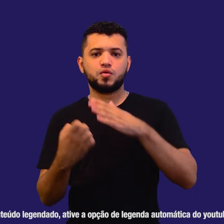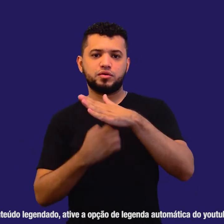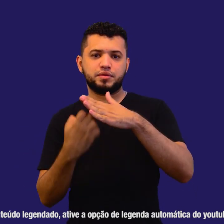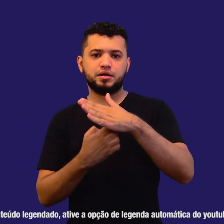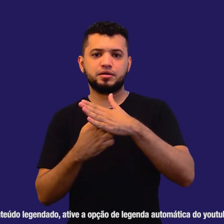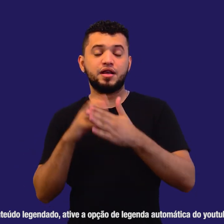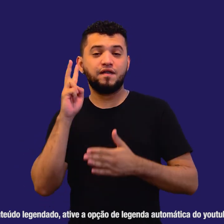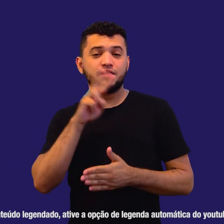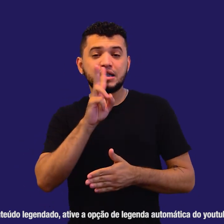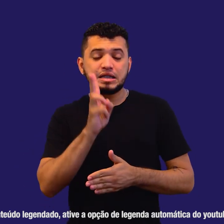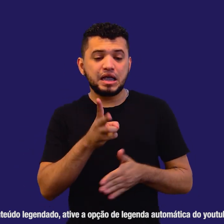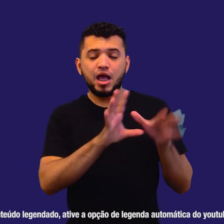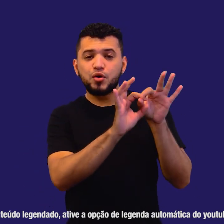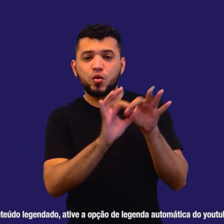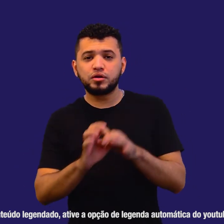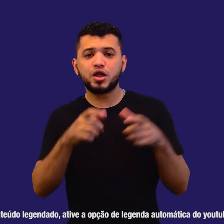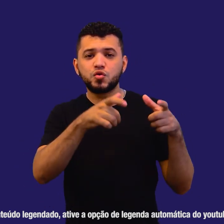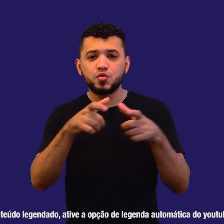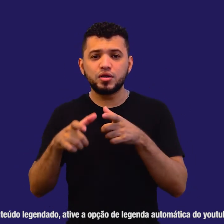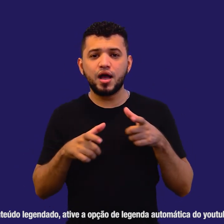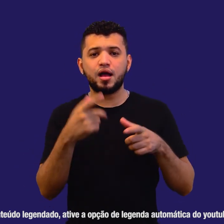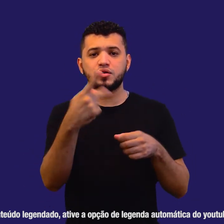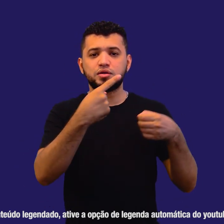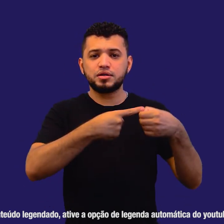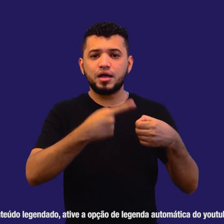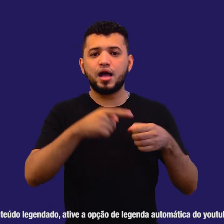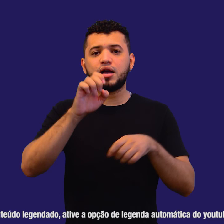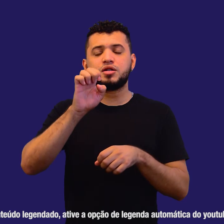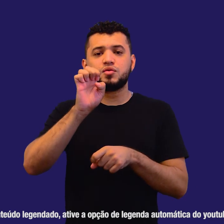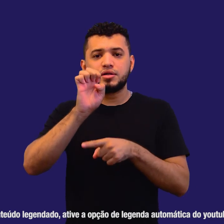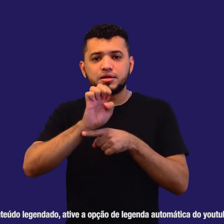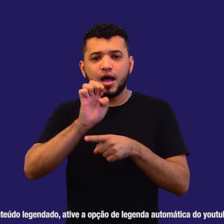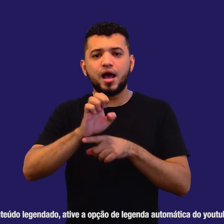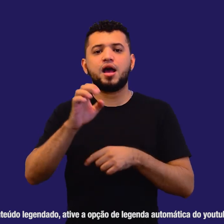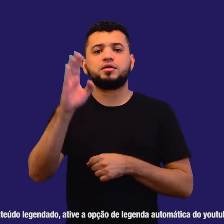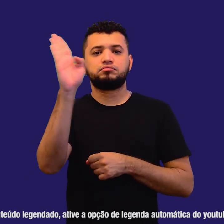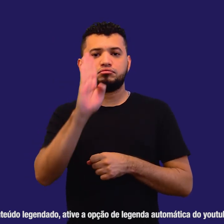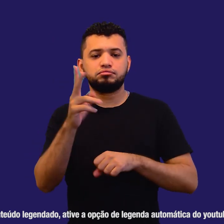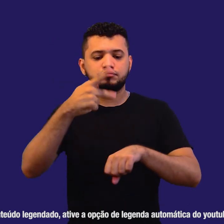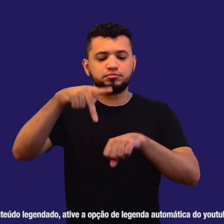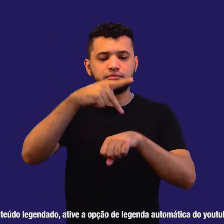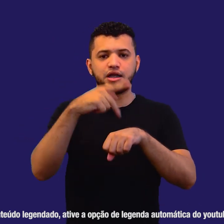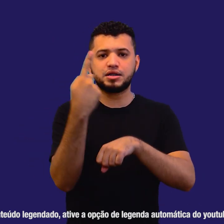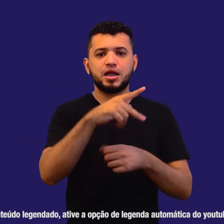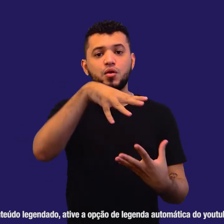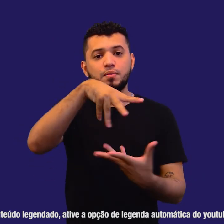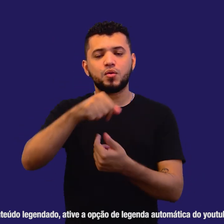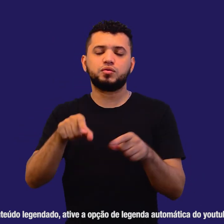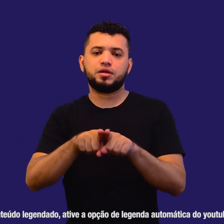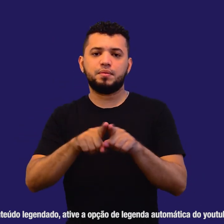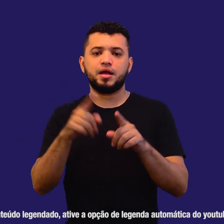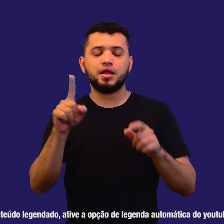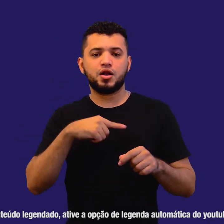considerar o contexto local, o contexto da sua cidade, o contexto do seu estado, o contexto do seu país e o contexto do mundo, né? Nós estamos num período em que a